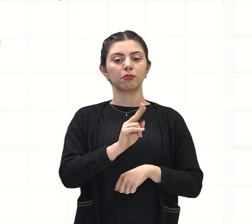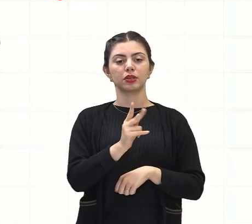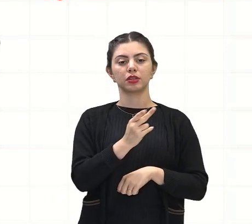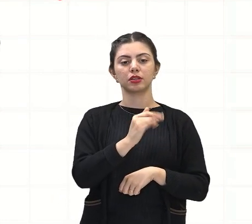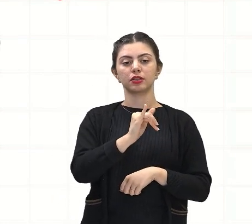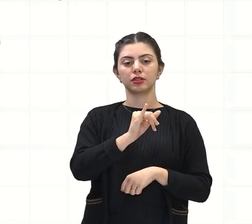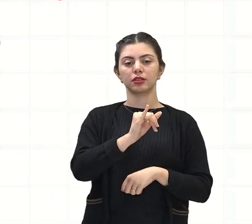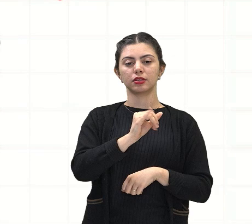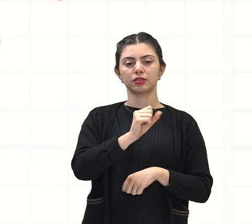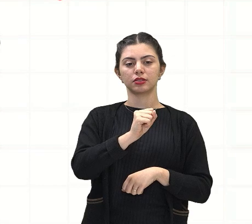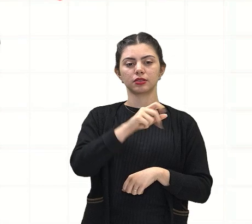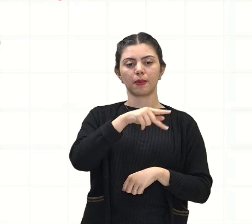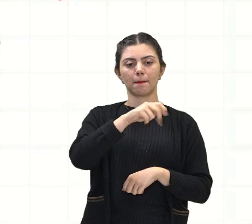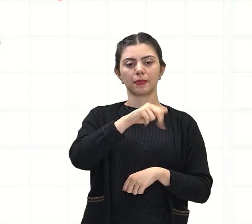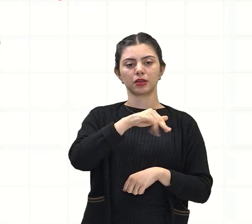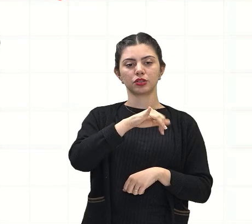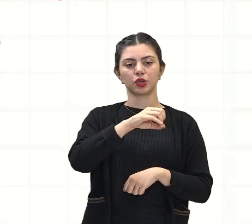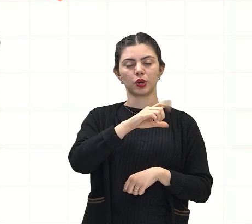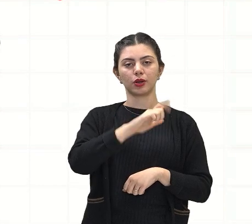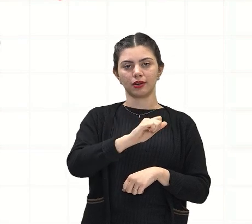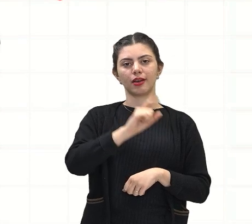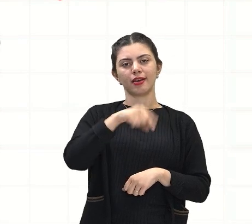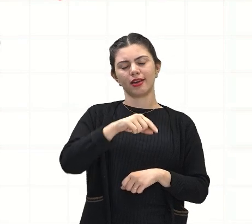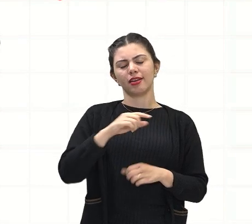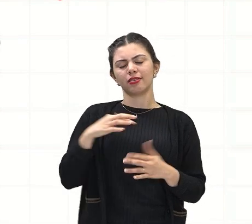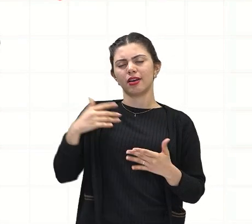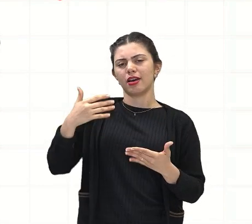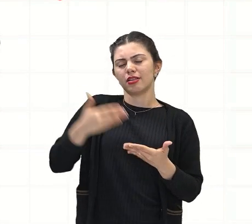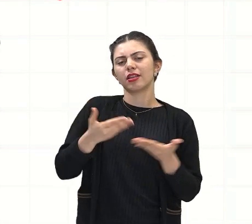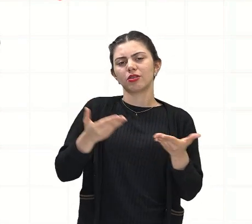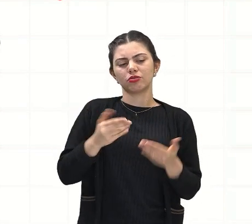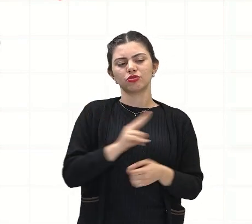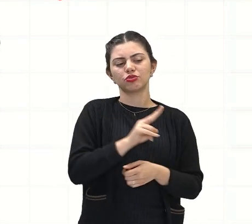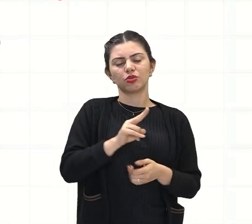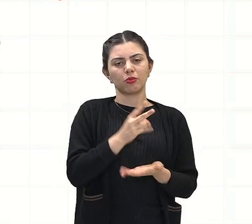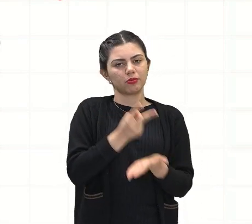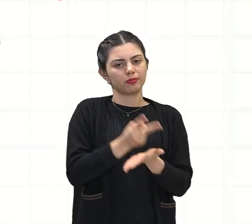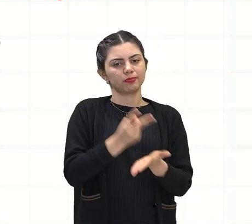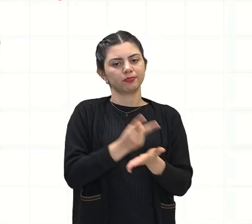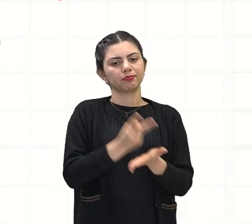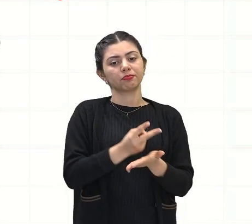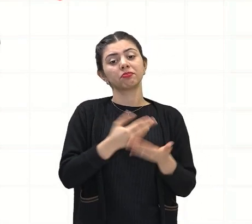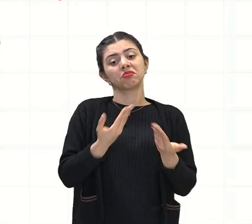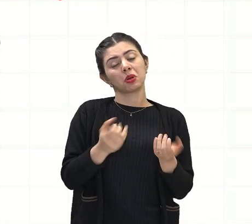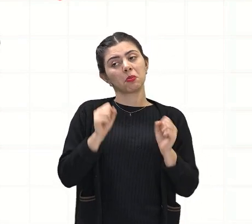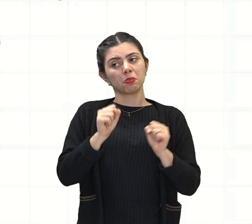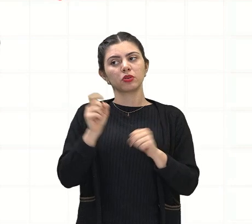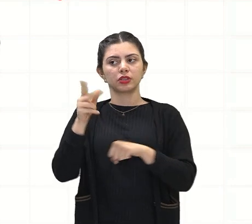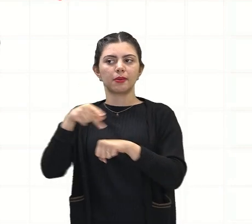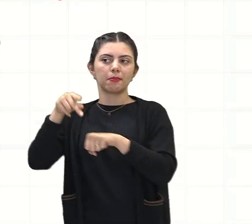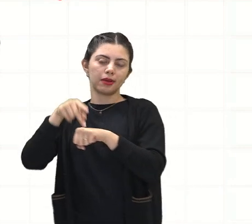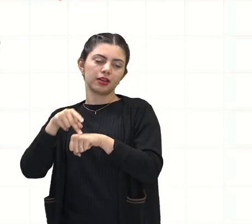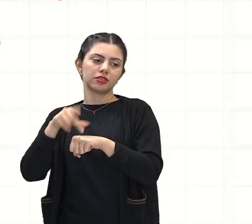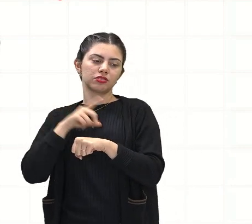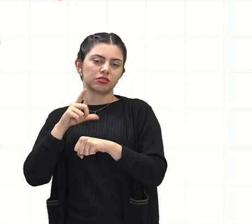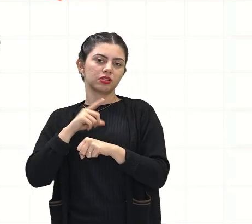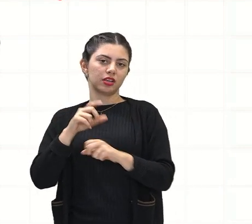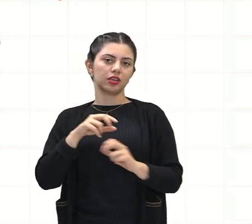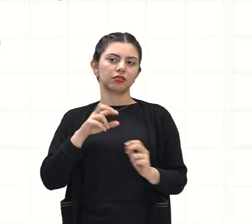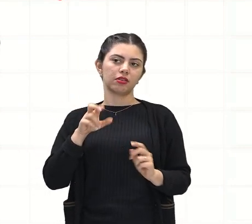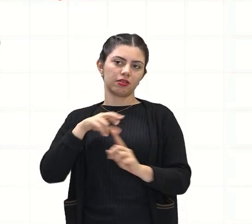Hispaniola, um nome usado até os dias de hoje, possivelmente uma homenagem ao seu país, a